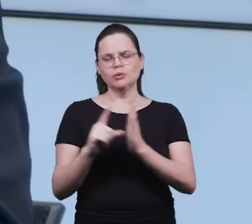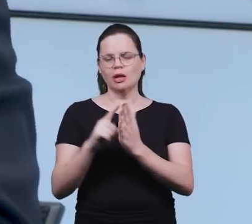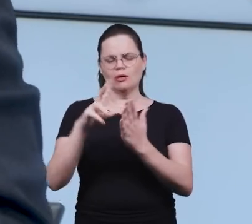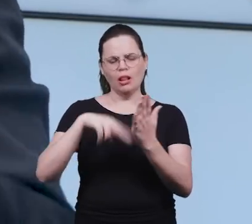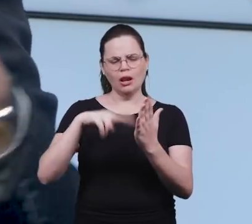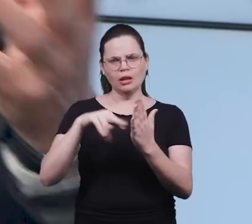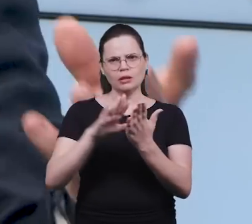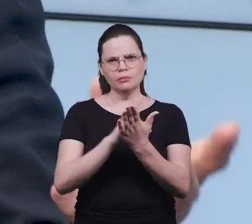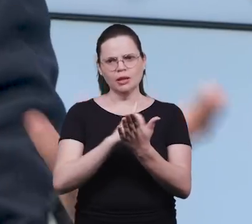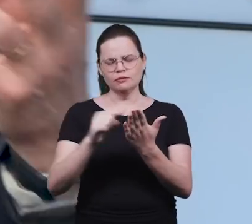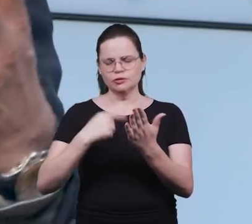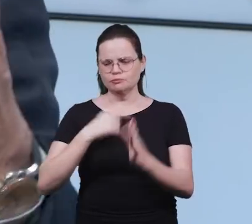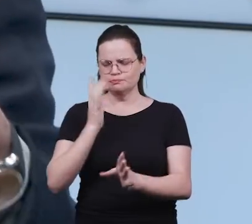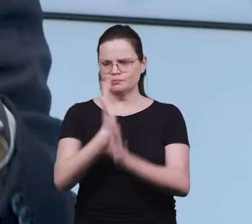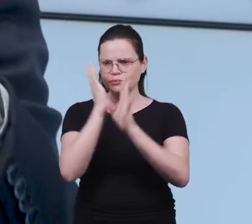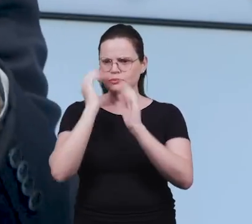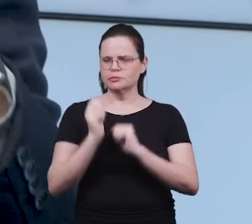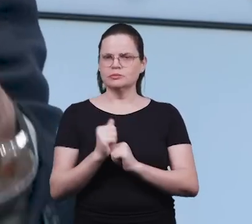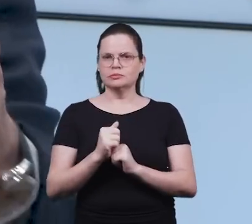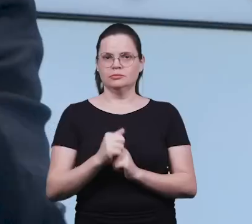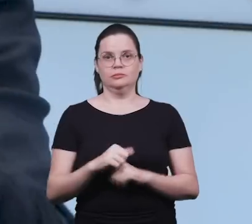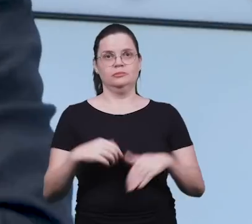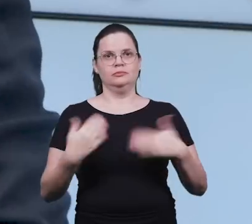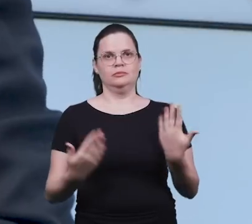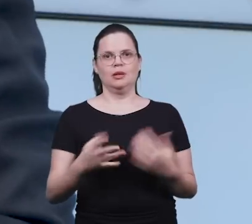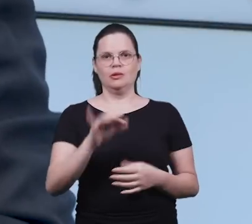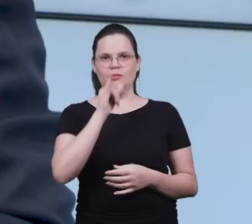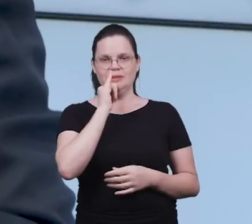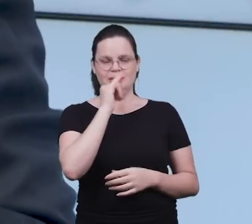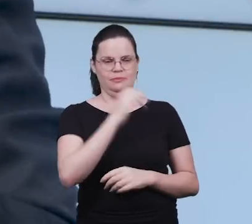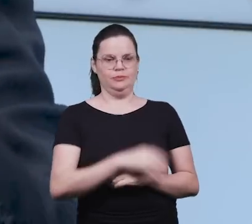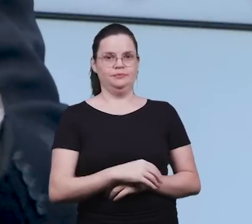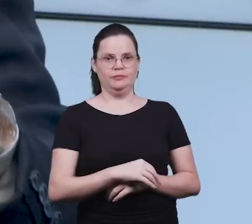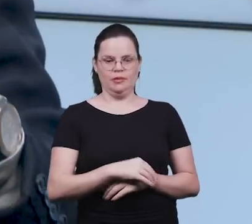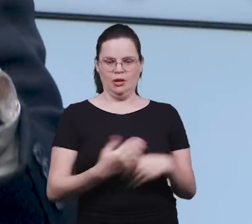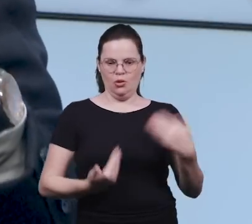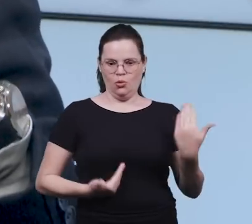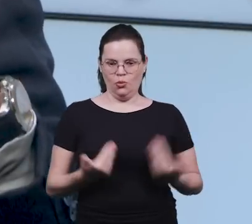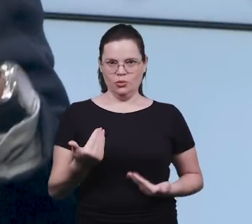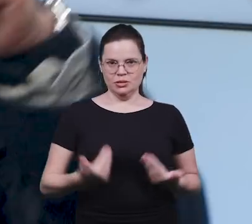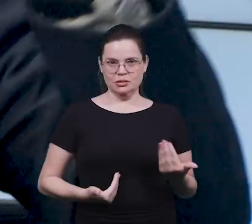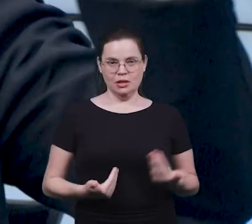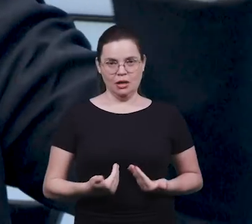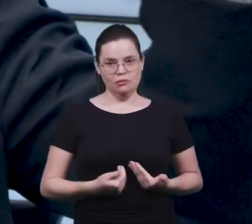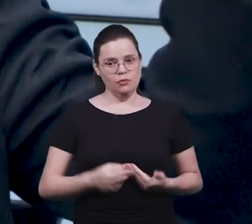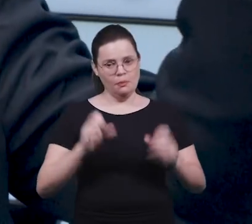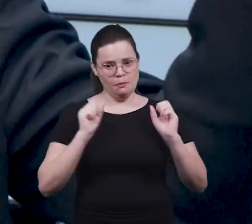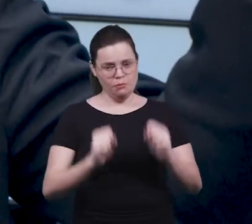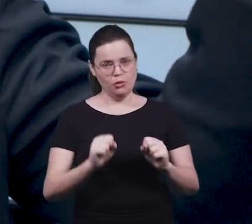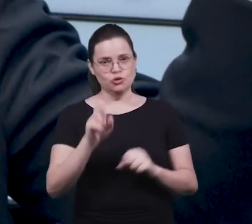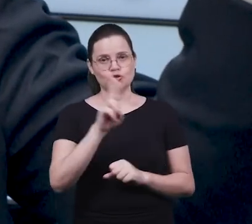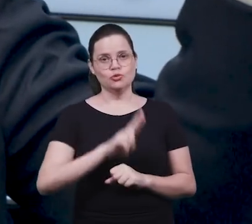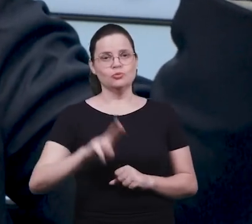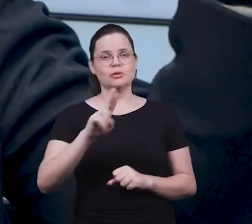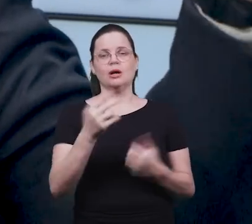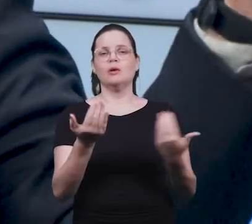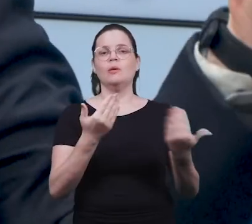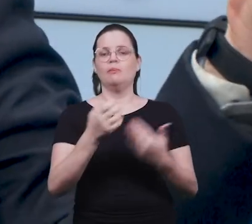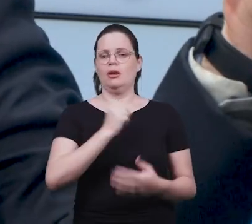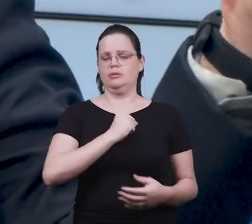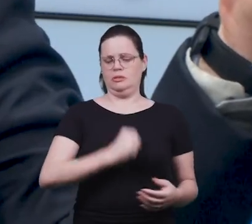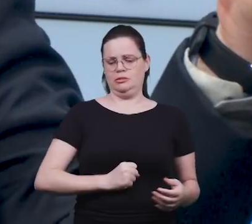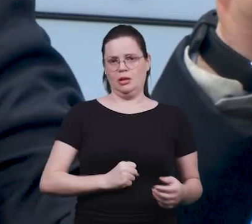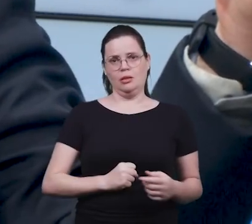teses. Então, o sacerdócio universal do crente. Então, aí ele diz assim, não é só o clero que